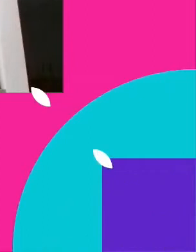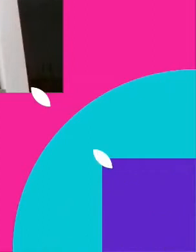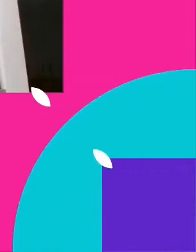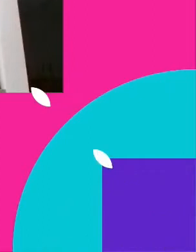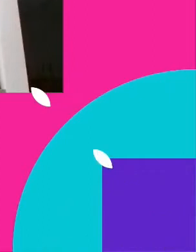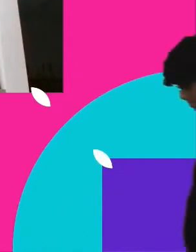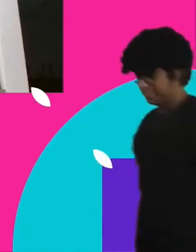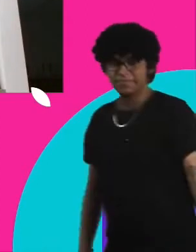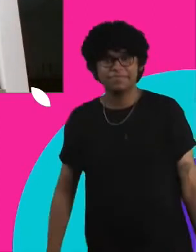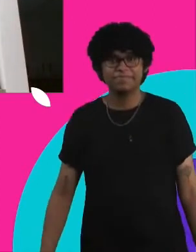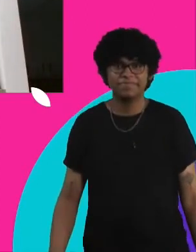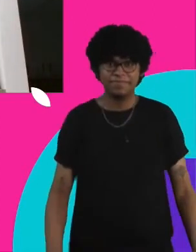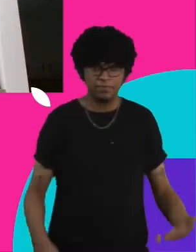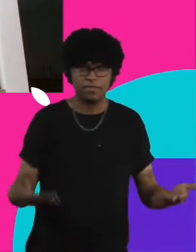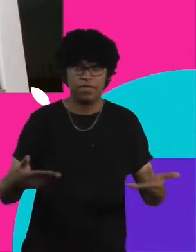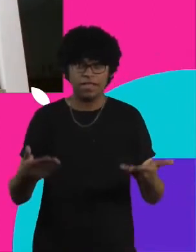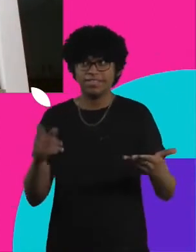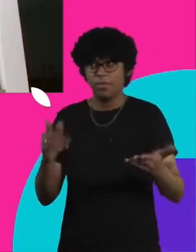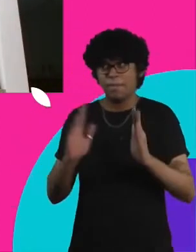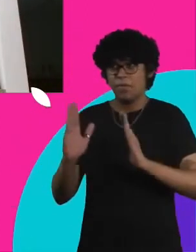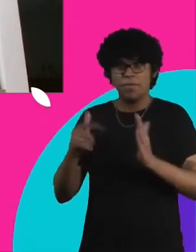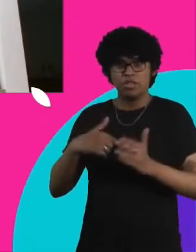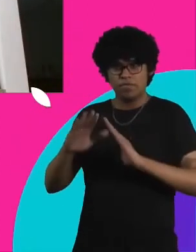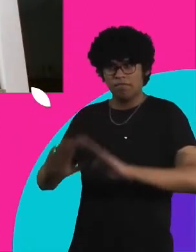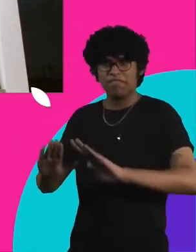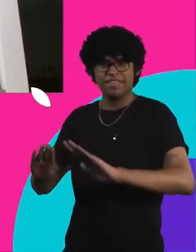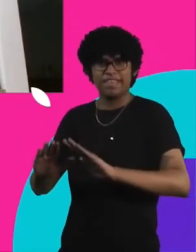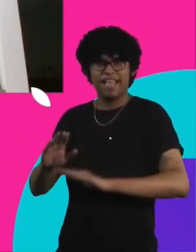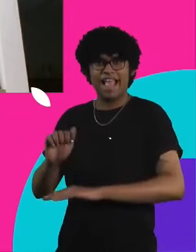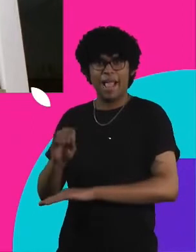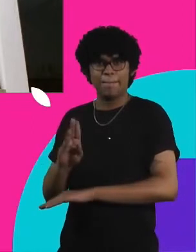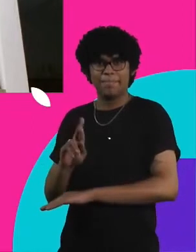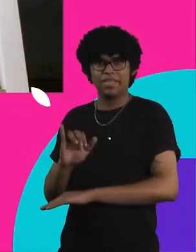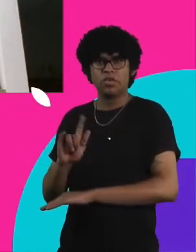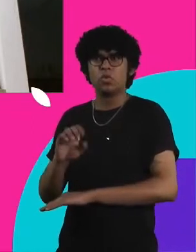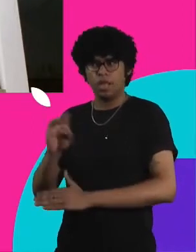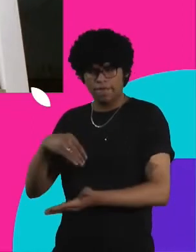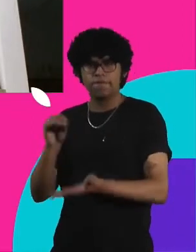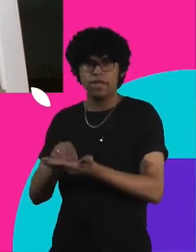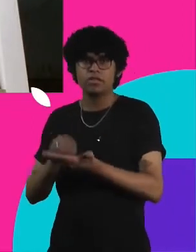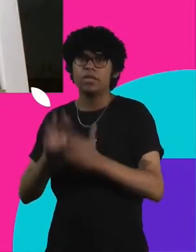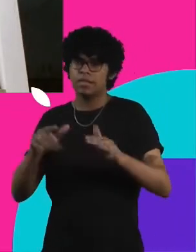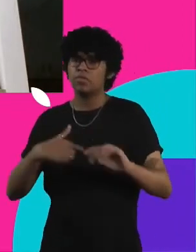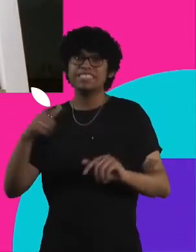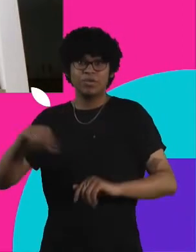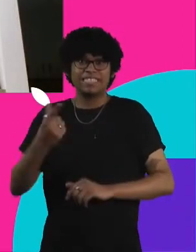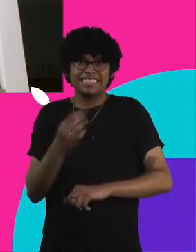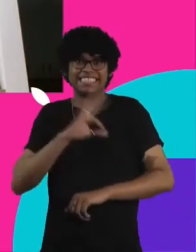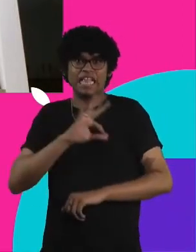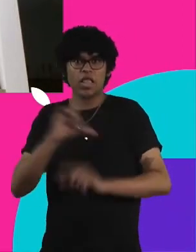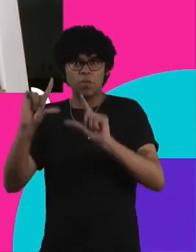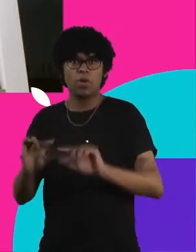E, nesse momento, quando eu vivia no abrigo público, eu era carente. Depois, não. Depois, eu sou uma pessoa que tem baixa renda, mas tem dignidade. Um país